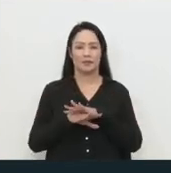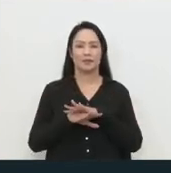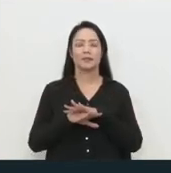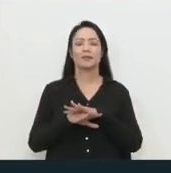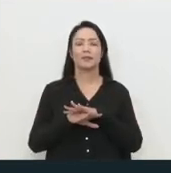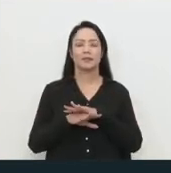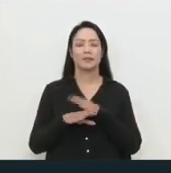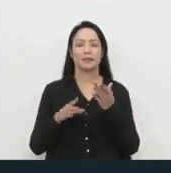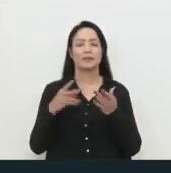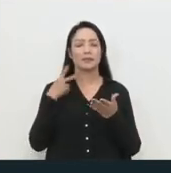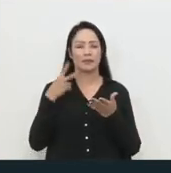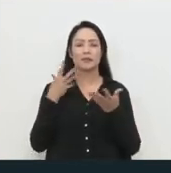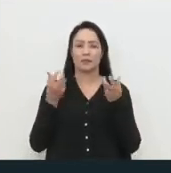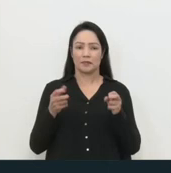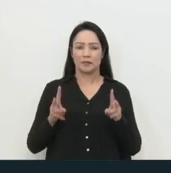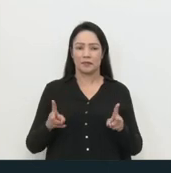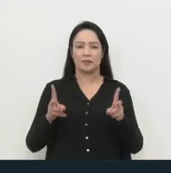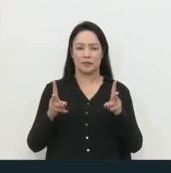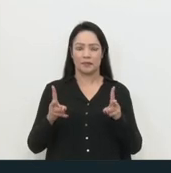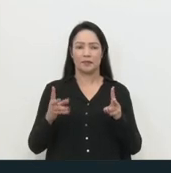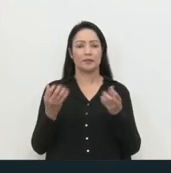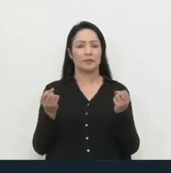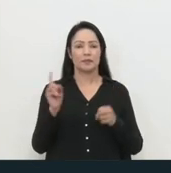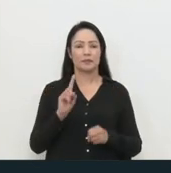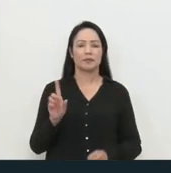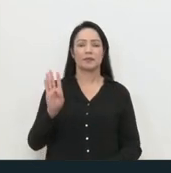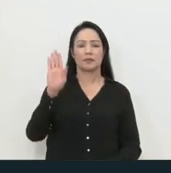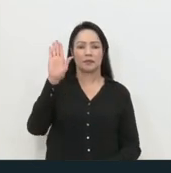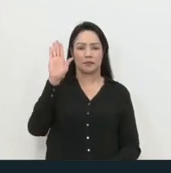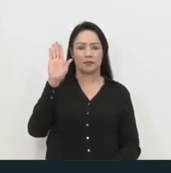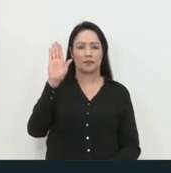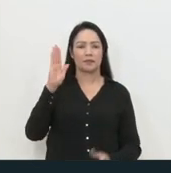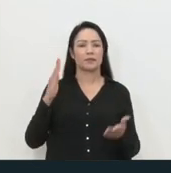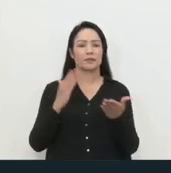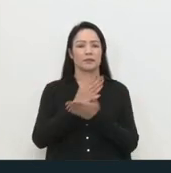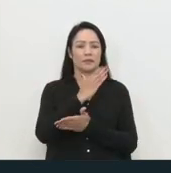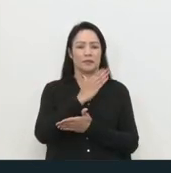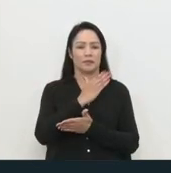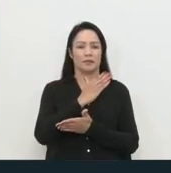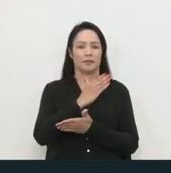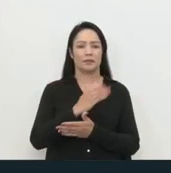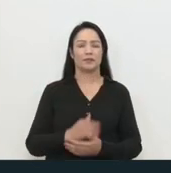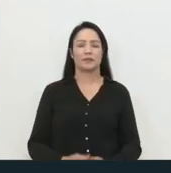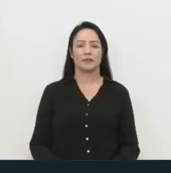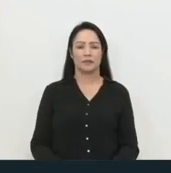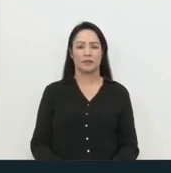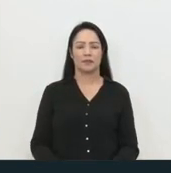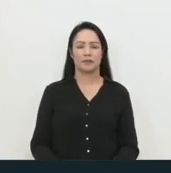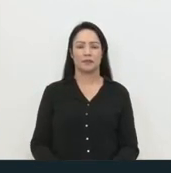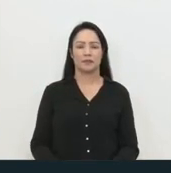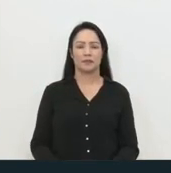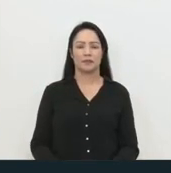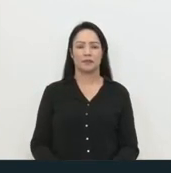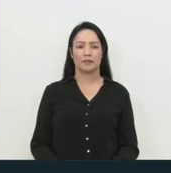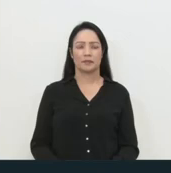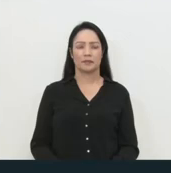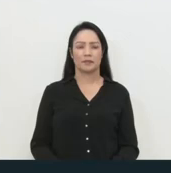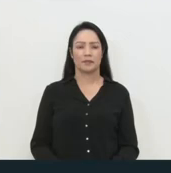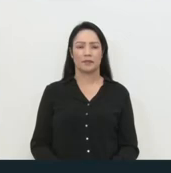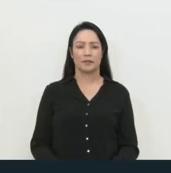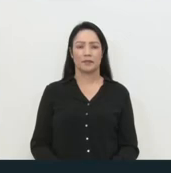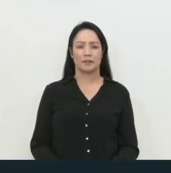os vereadores favoráveis pernenses como estão e os contrários se manifestem encerrado a votação aprovado em caminhos